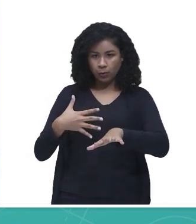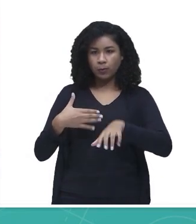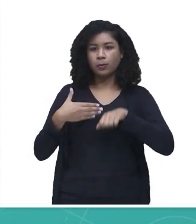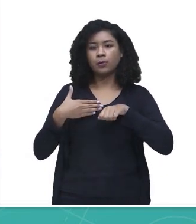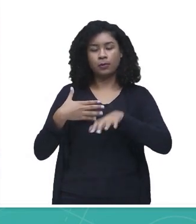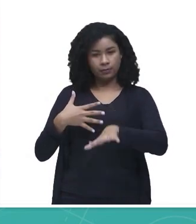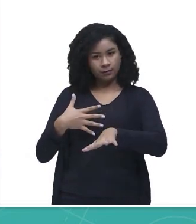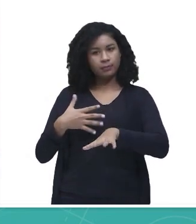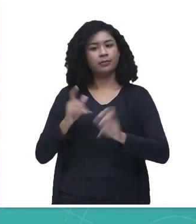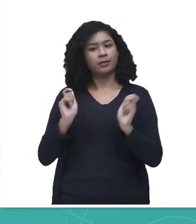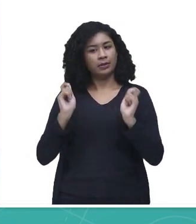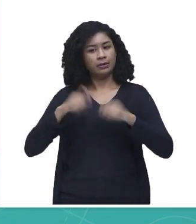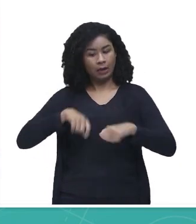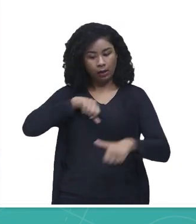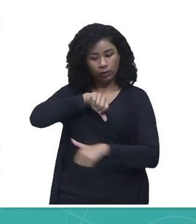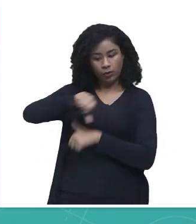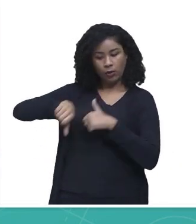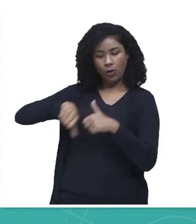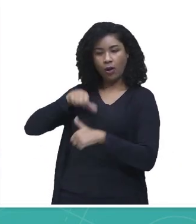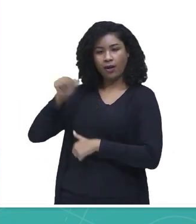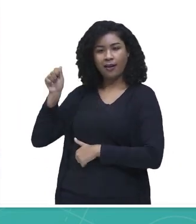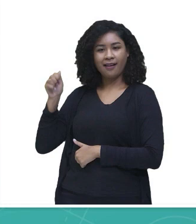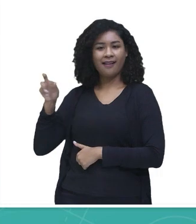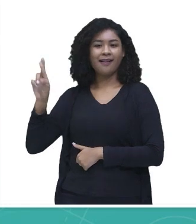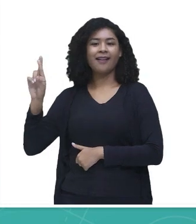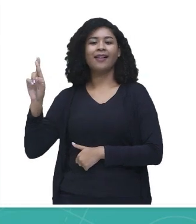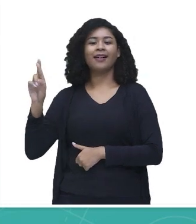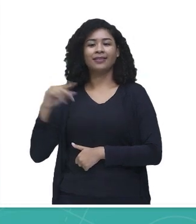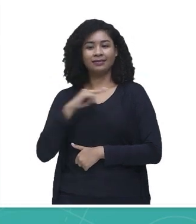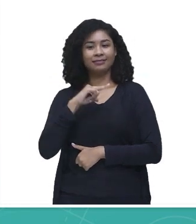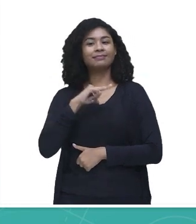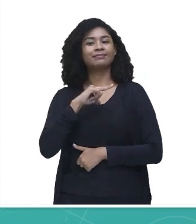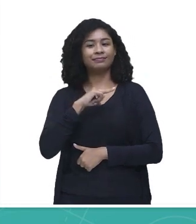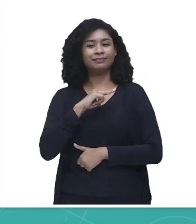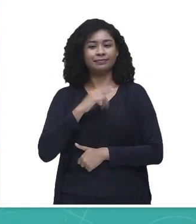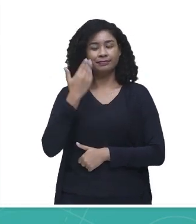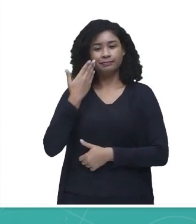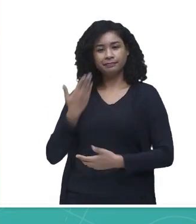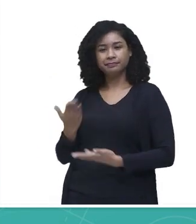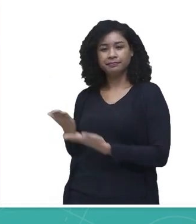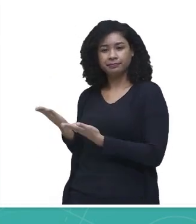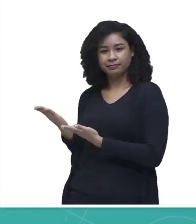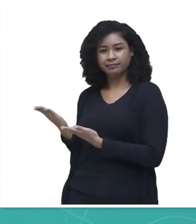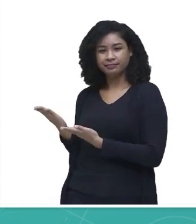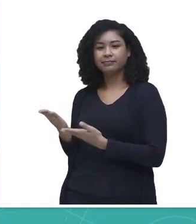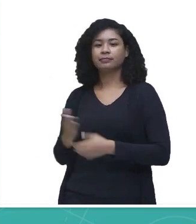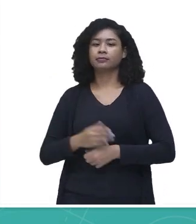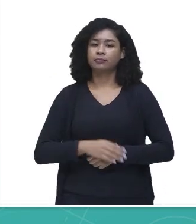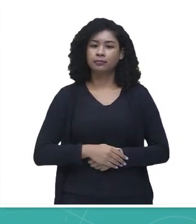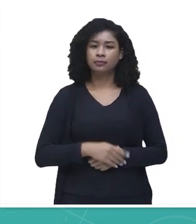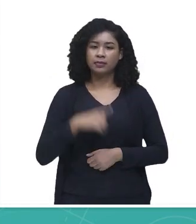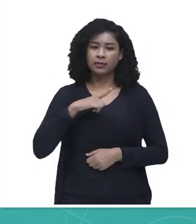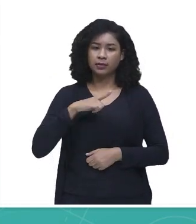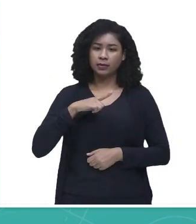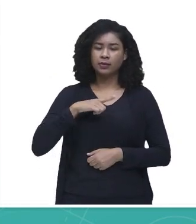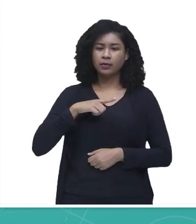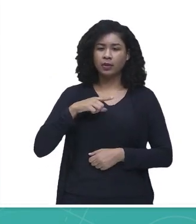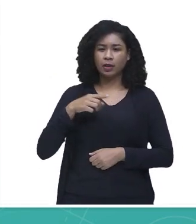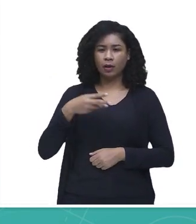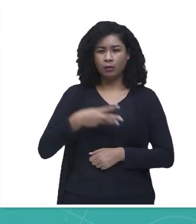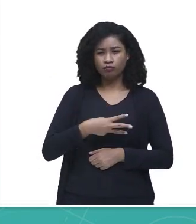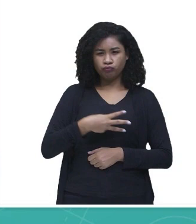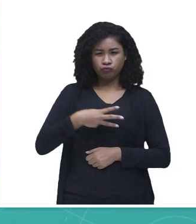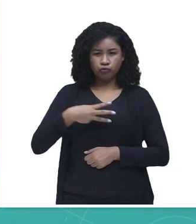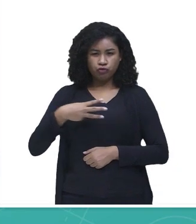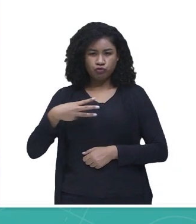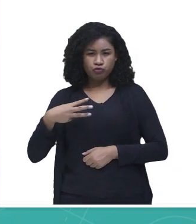realizada a troca gasosa, tá? Então, a gente observa aqui nesse destaque o arco de guelras, né? Observamos